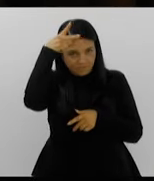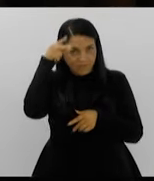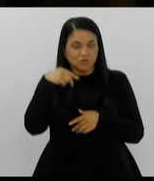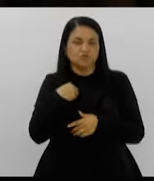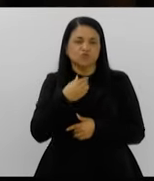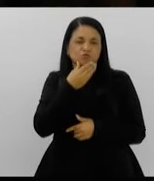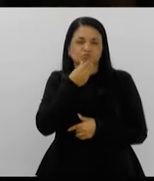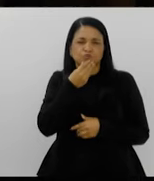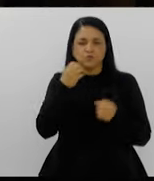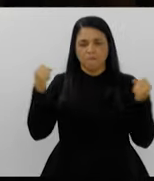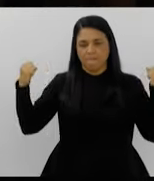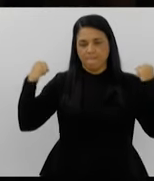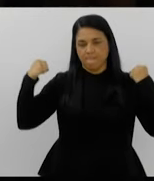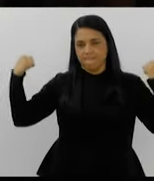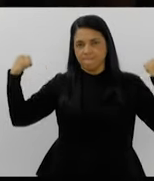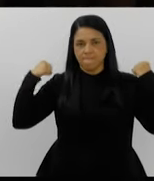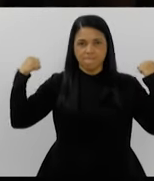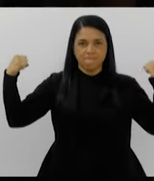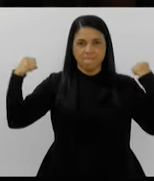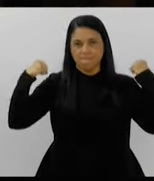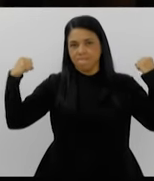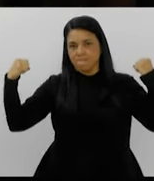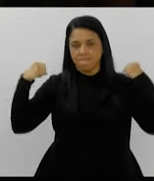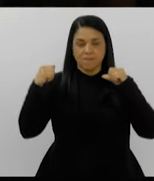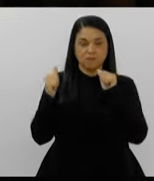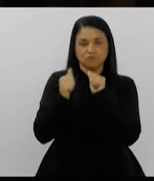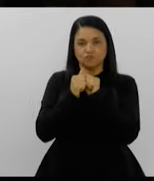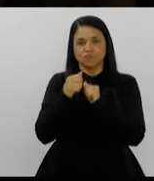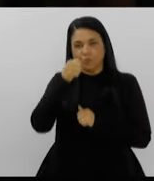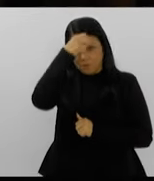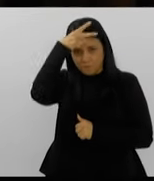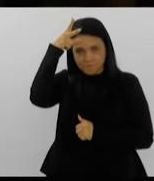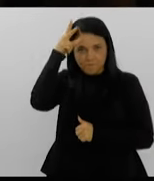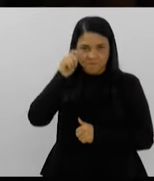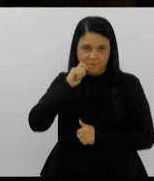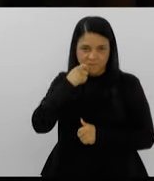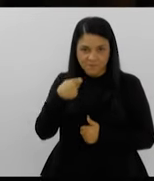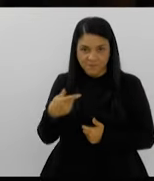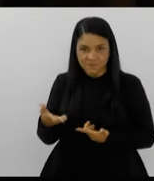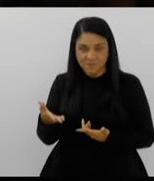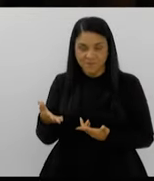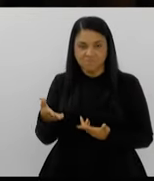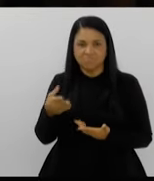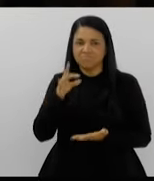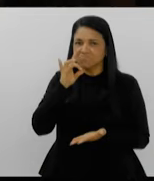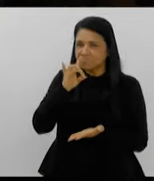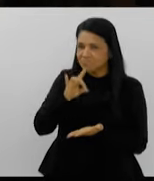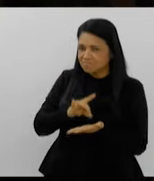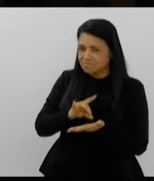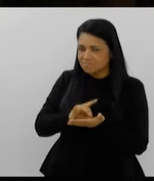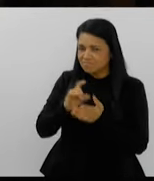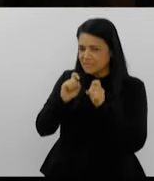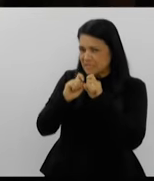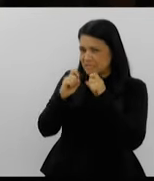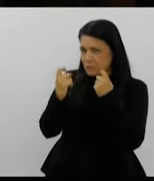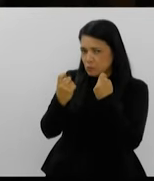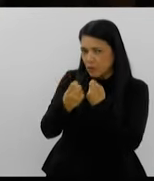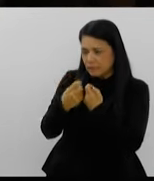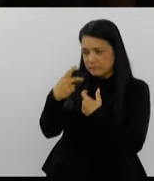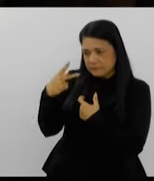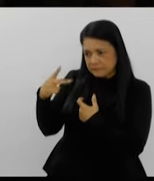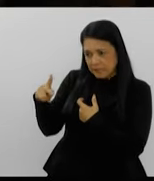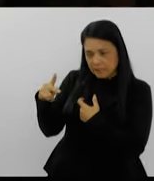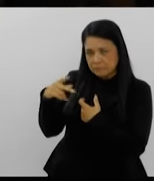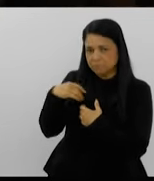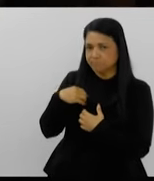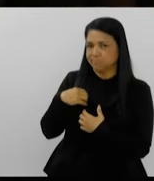menininhos musculosos que ele anda junto. Mas, com sinceridade, a sexualidade do prefeito não